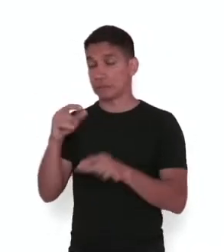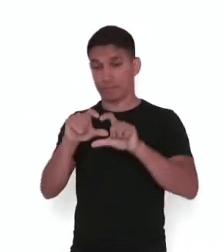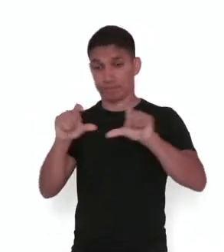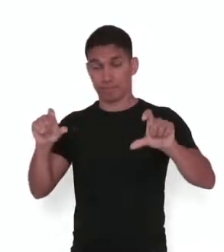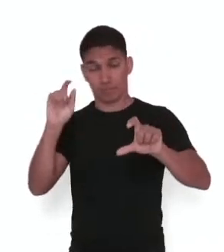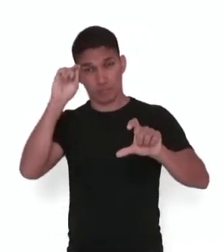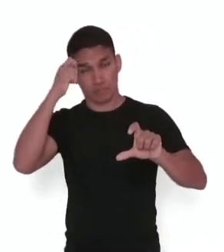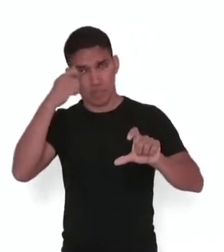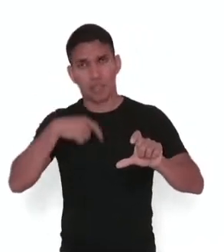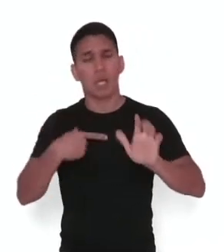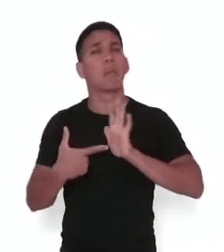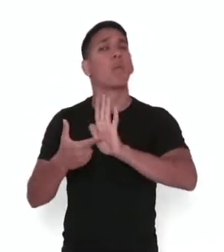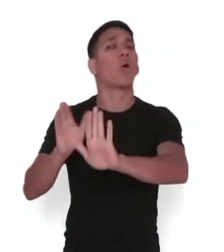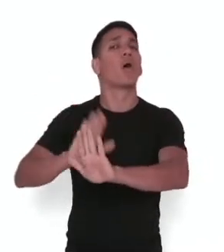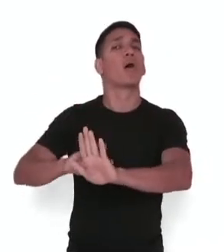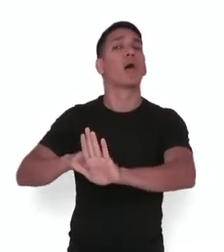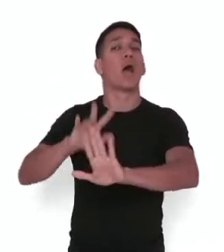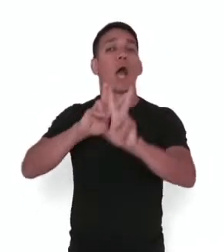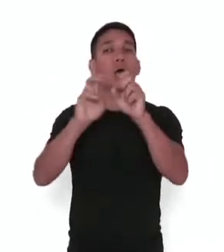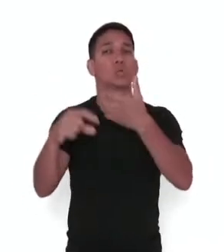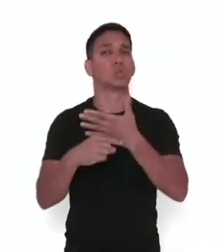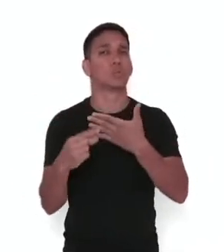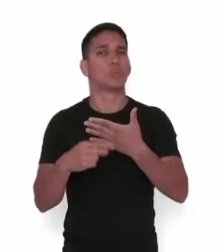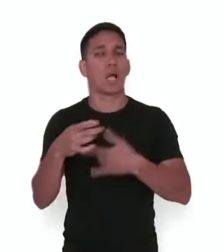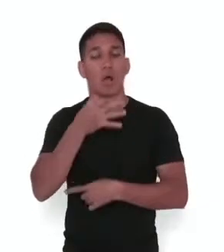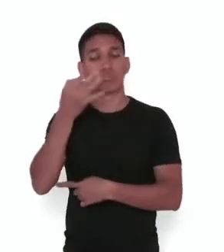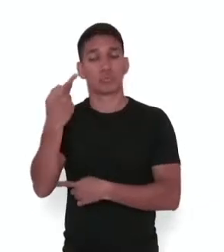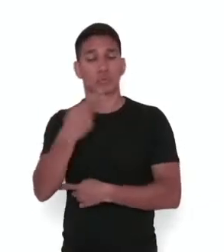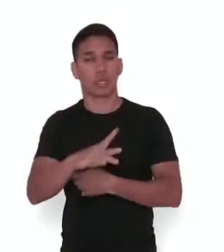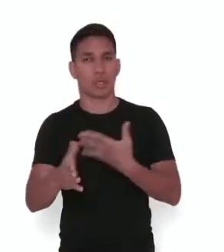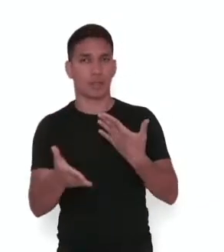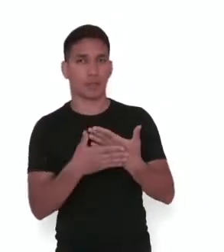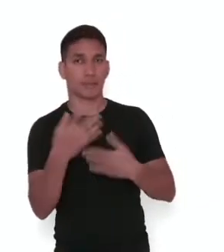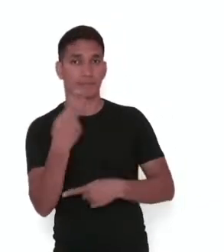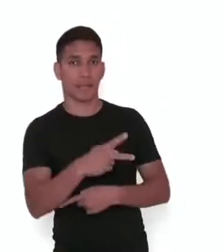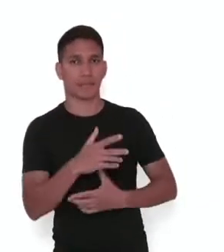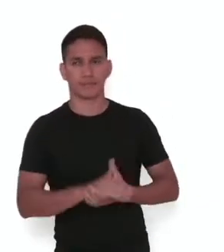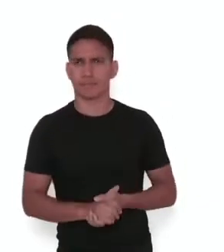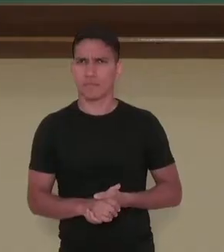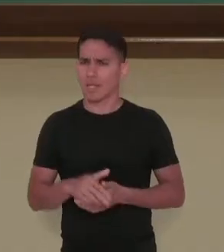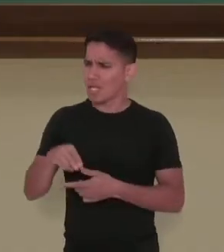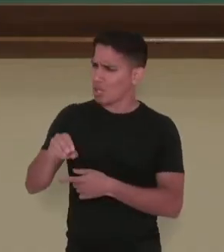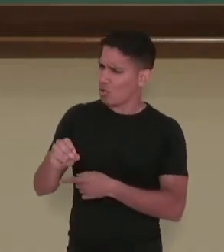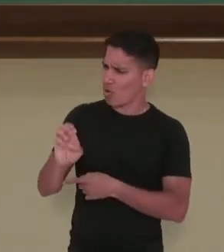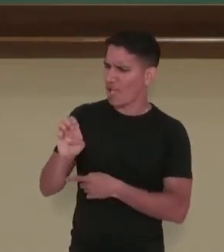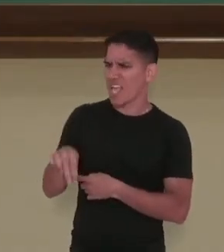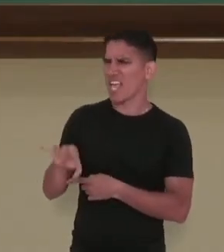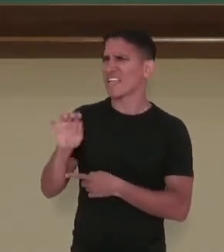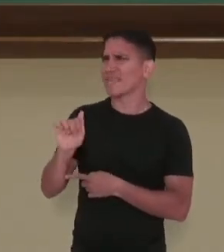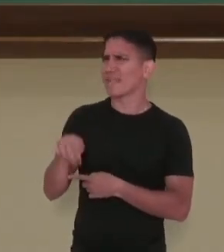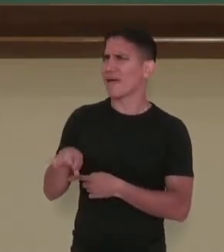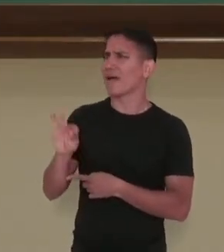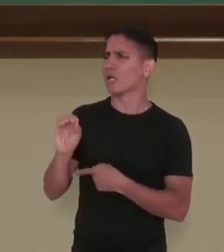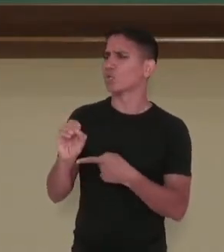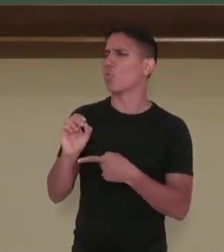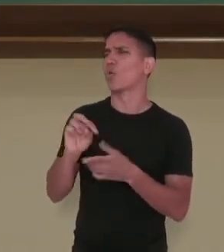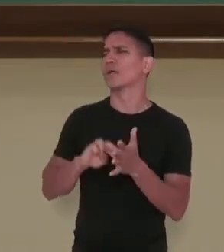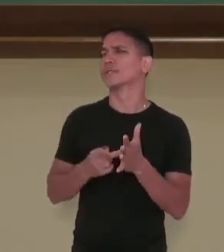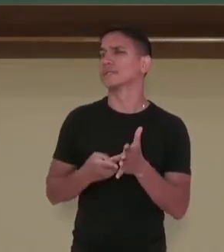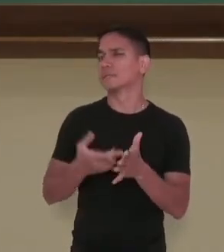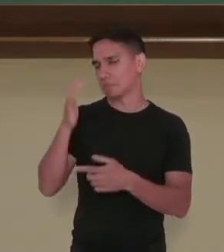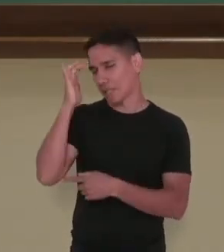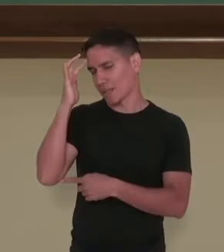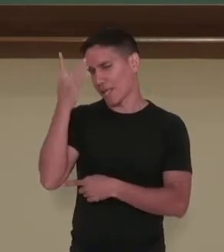sobre a opinião do autor? Então, no entanto, o que o autor quer me dizer com isso?